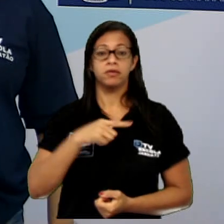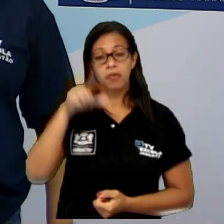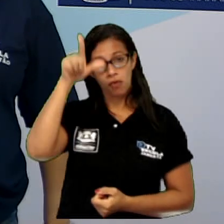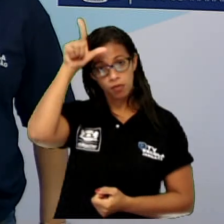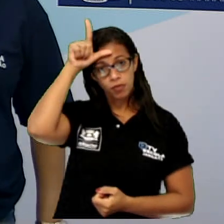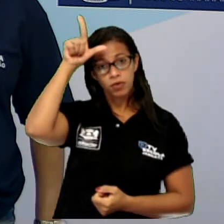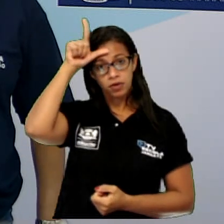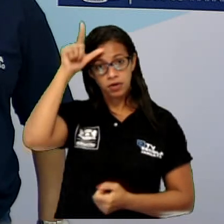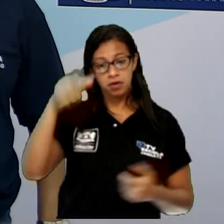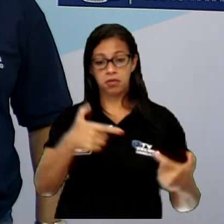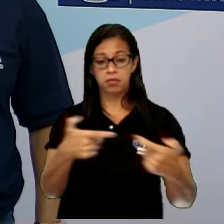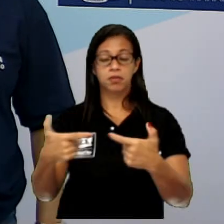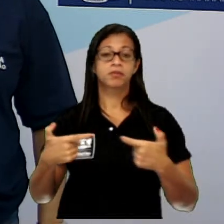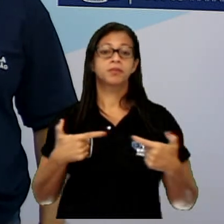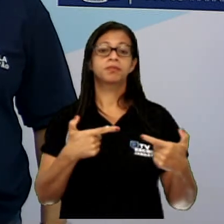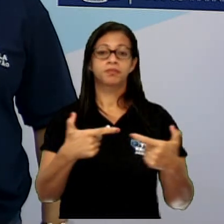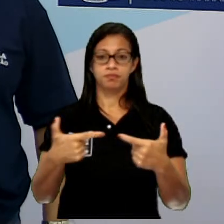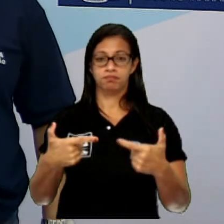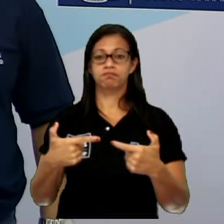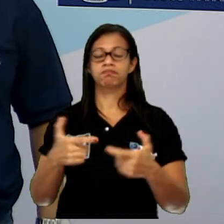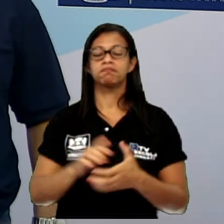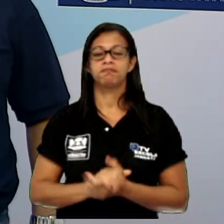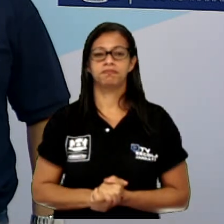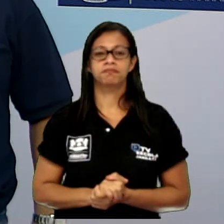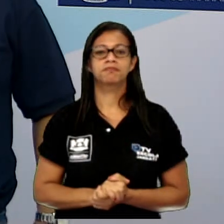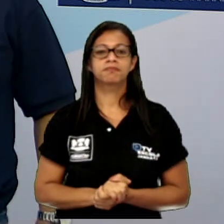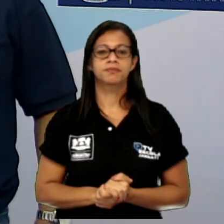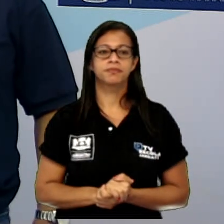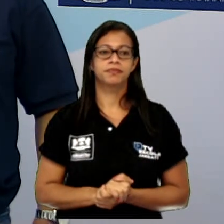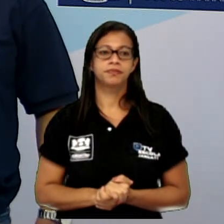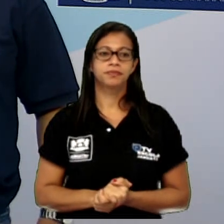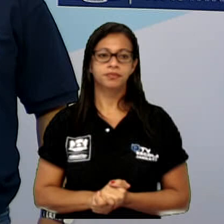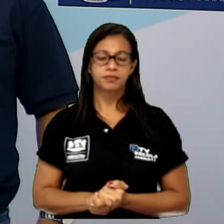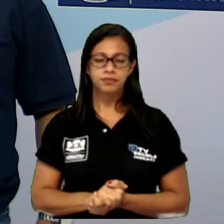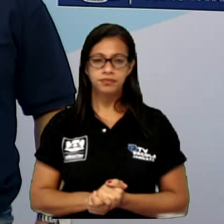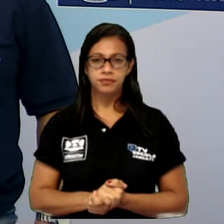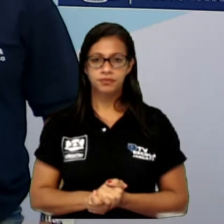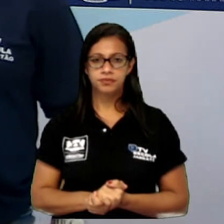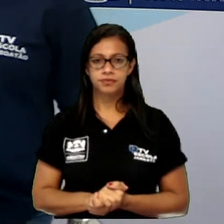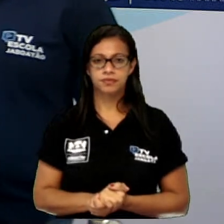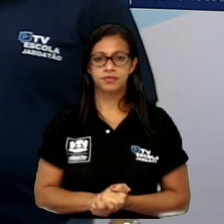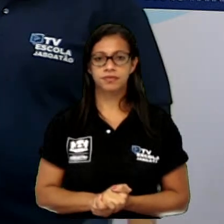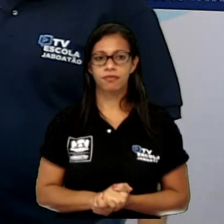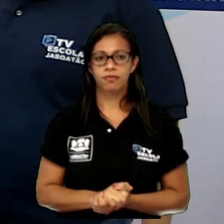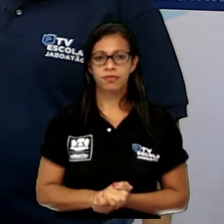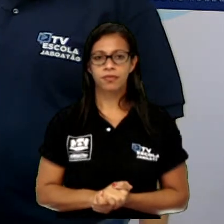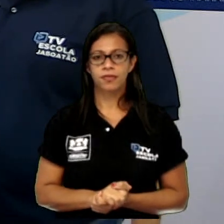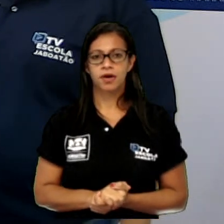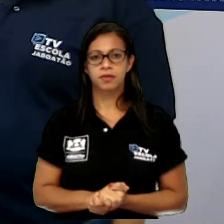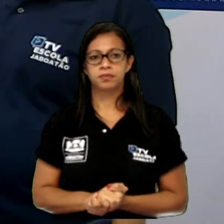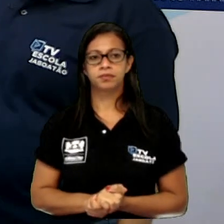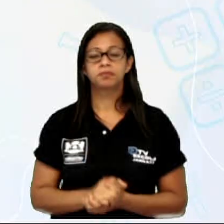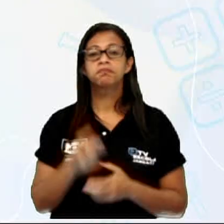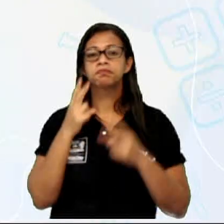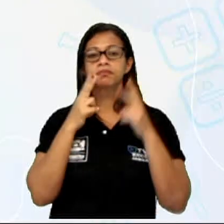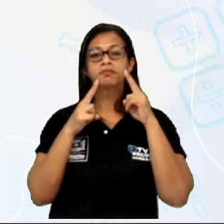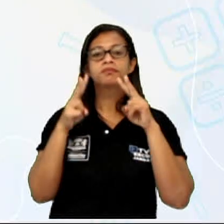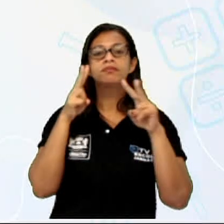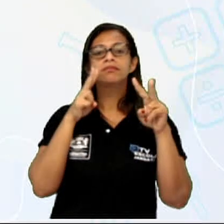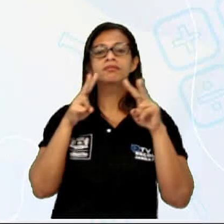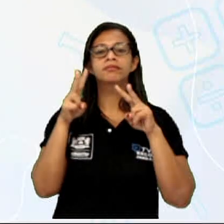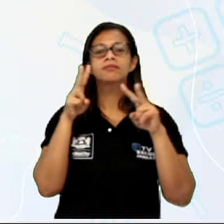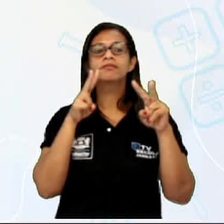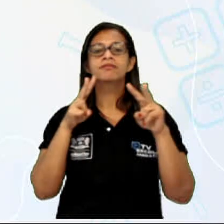interessante a história de Napoleão, né? Aqui, mais uma vez, vocês veem a imagem dele